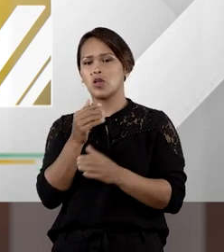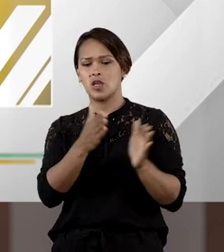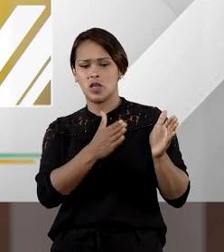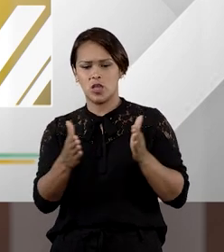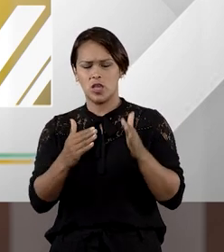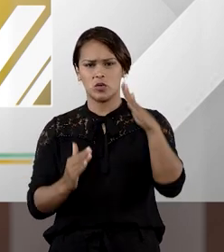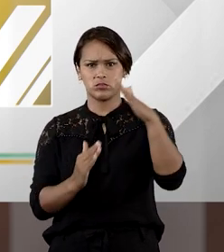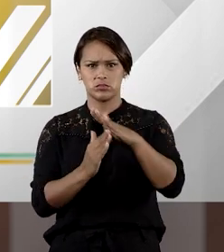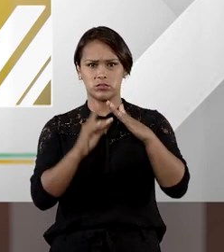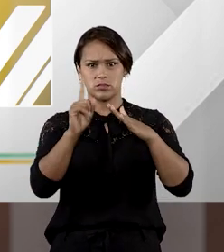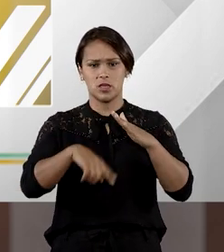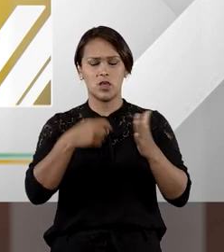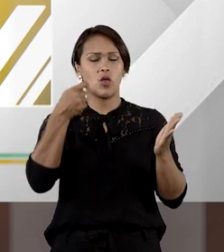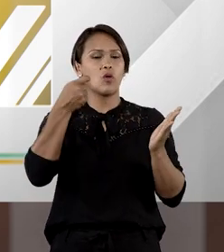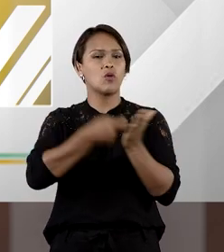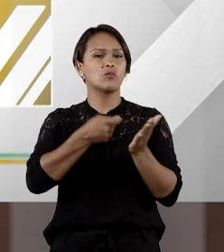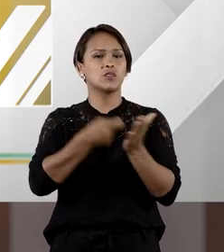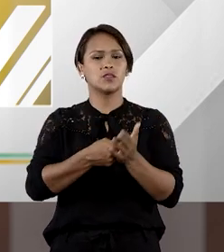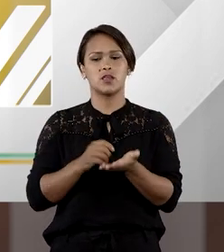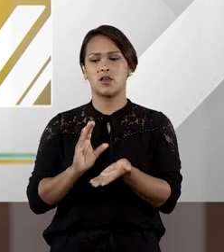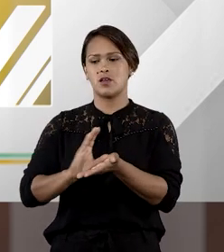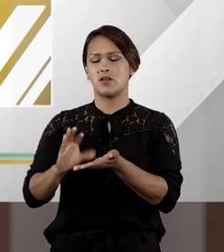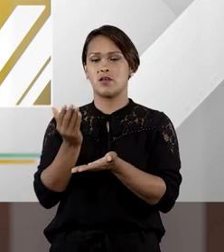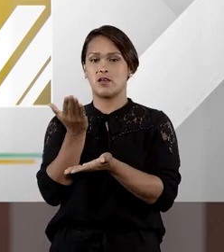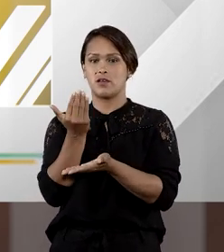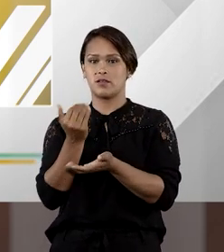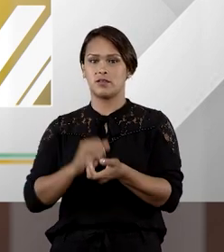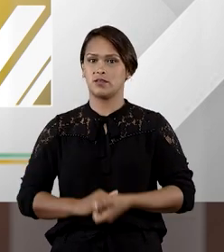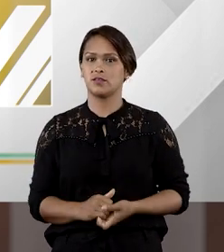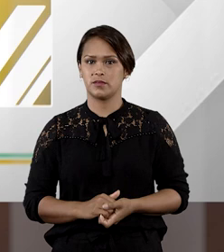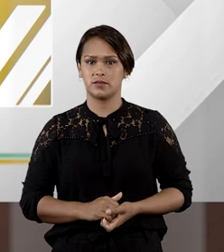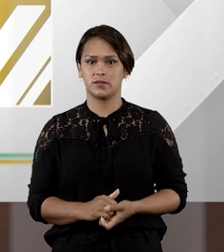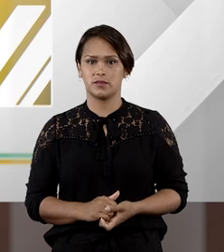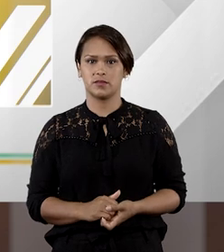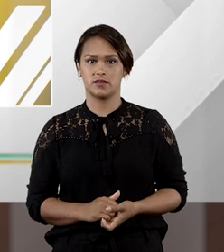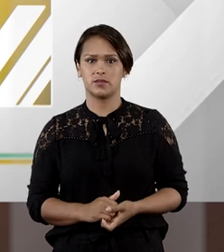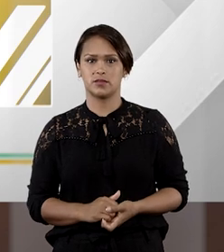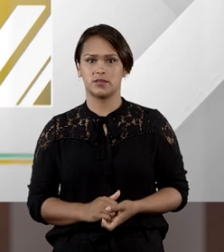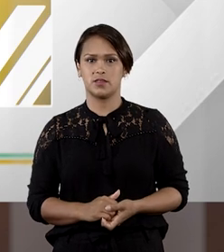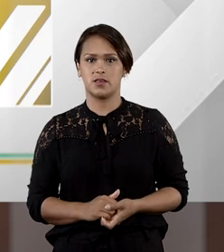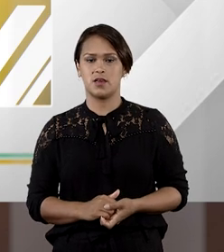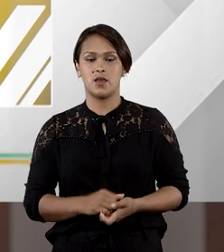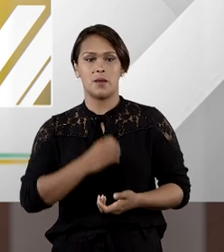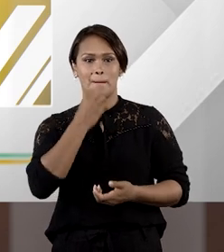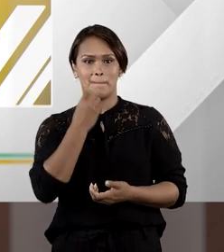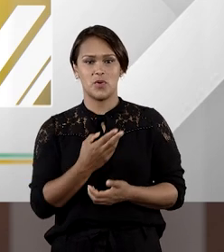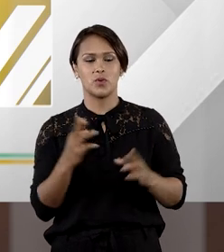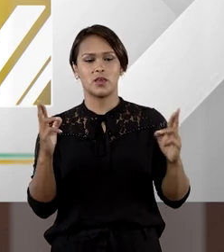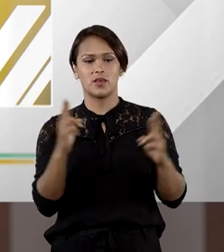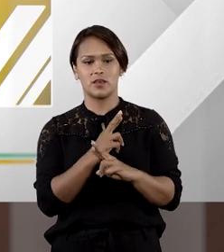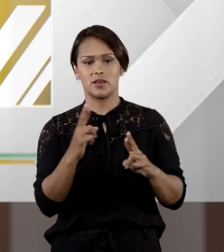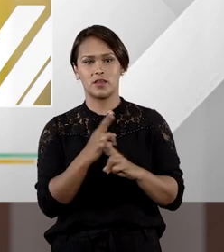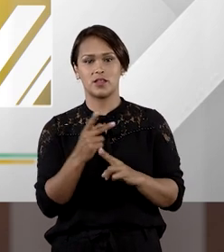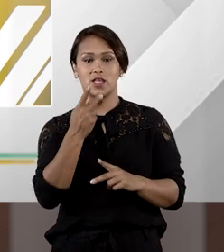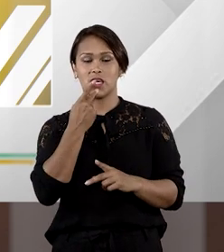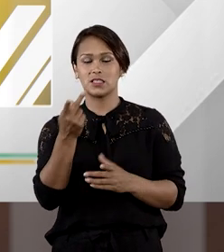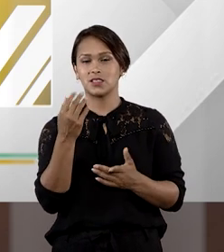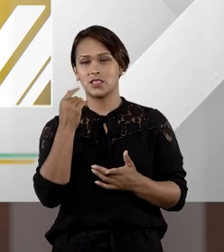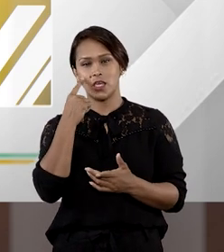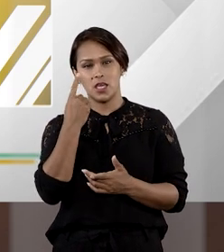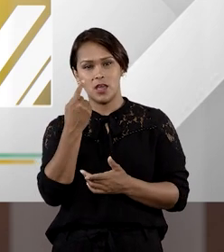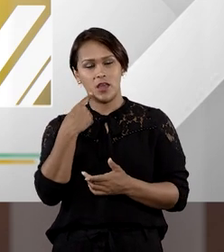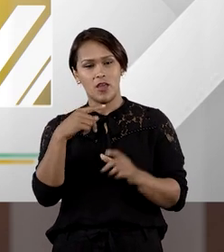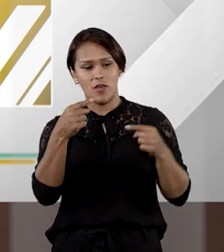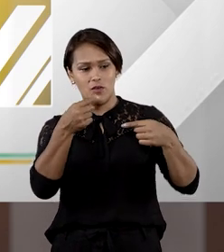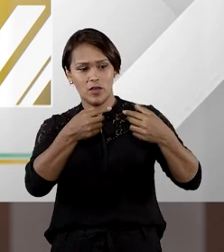limite para essa obrigação de pagar alimentos? Bom, em relação, é sempre interessante a